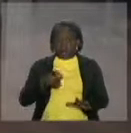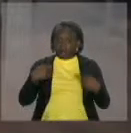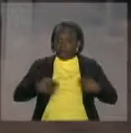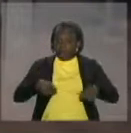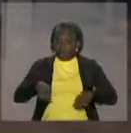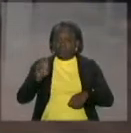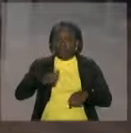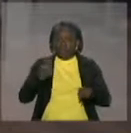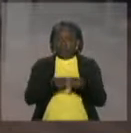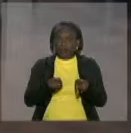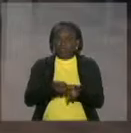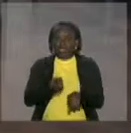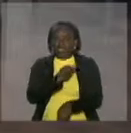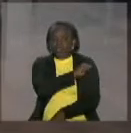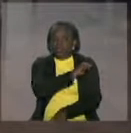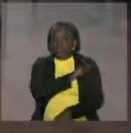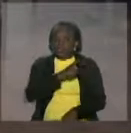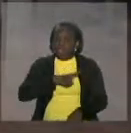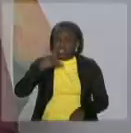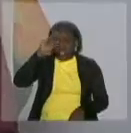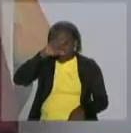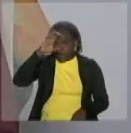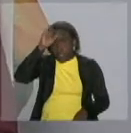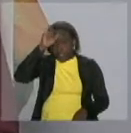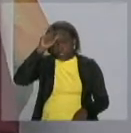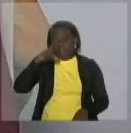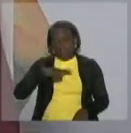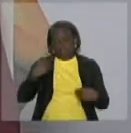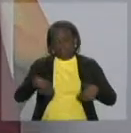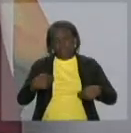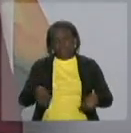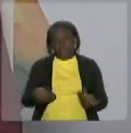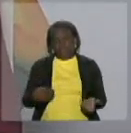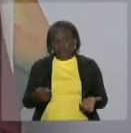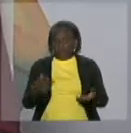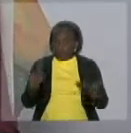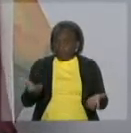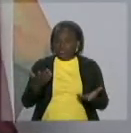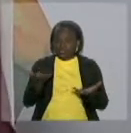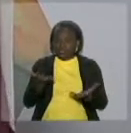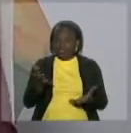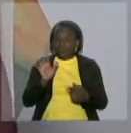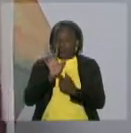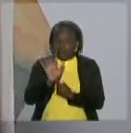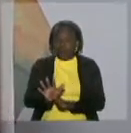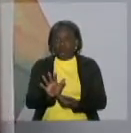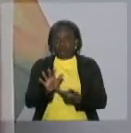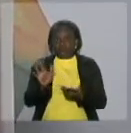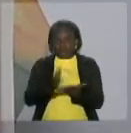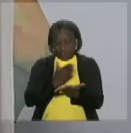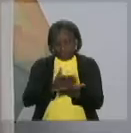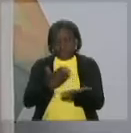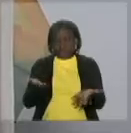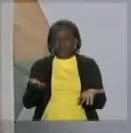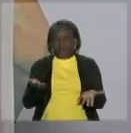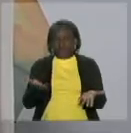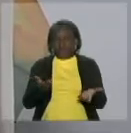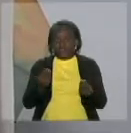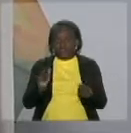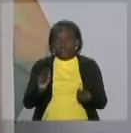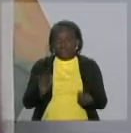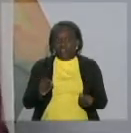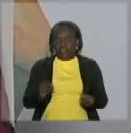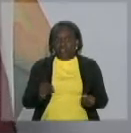ela pode e deve ser utilizada também para o aluno com alguma dificuldade de aprendizagem. Então, é isso que a gente também quer demonstrar com a